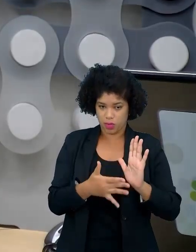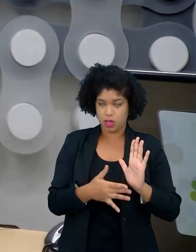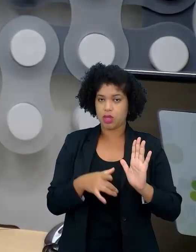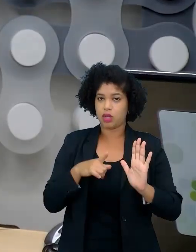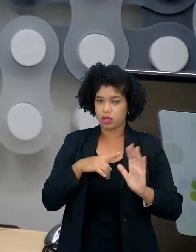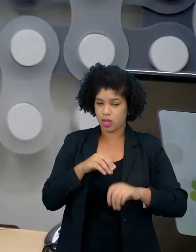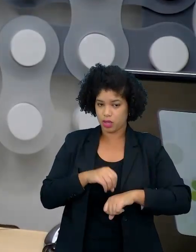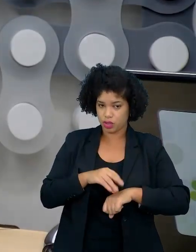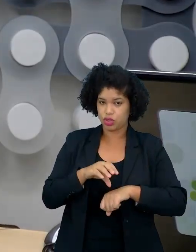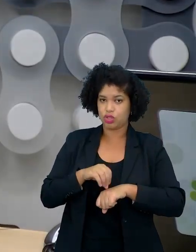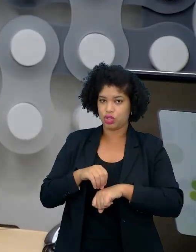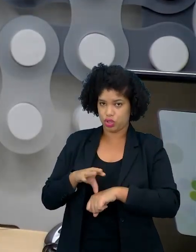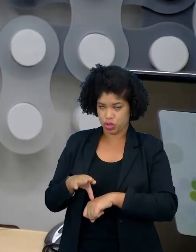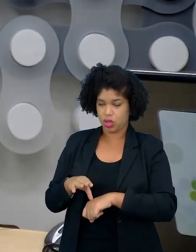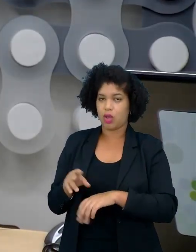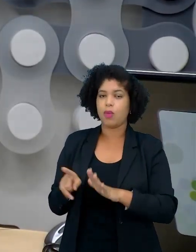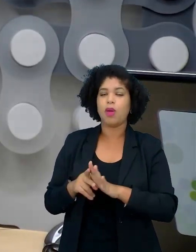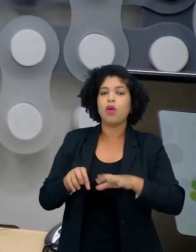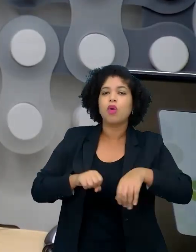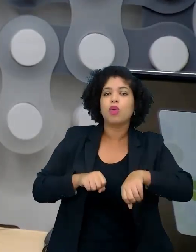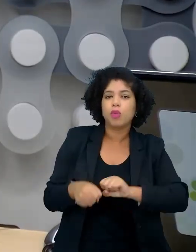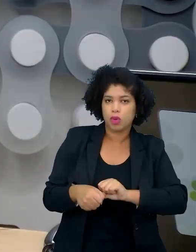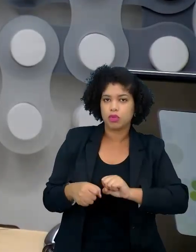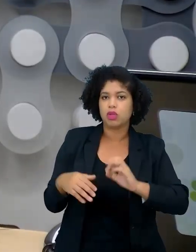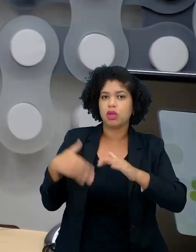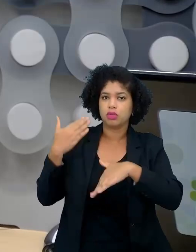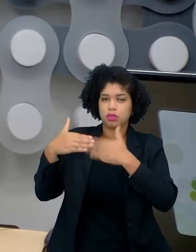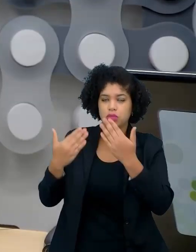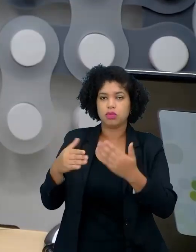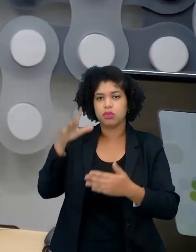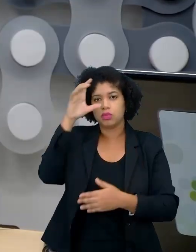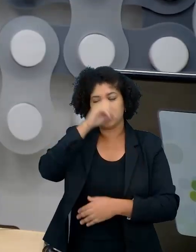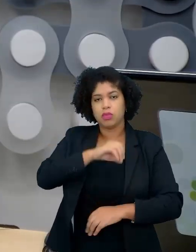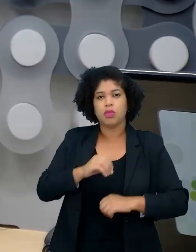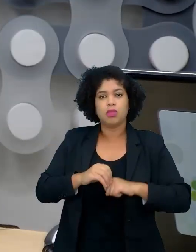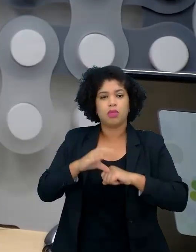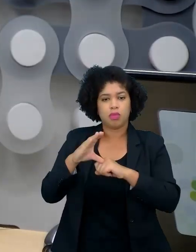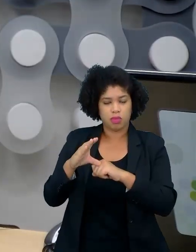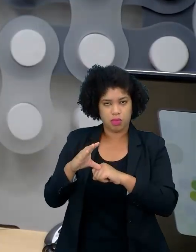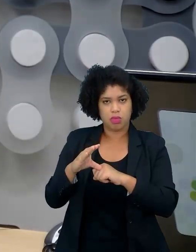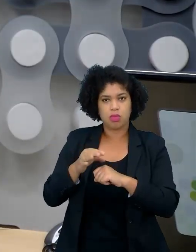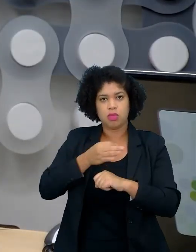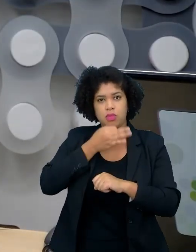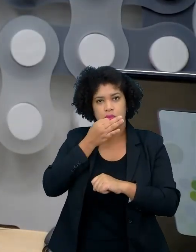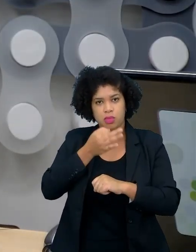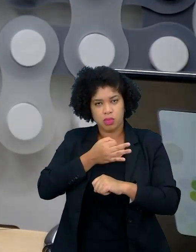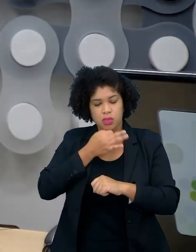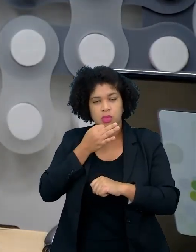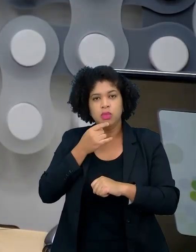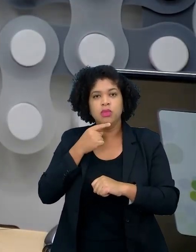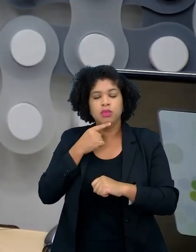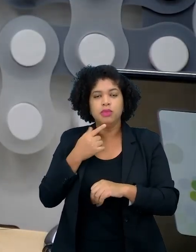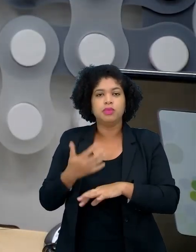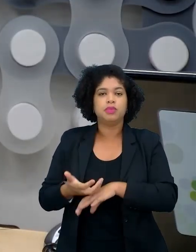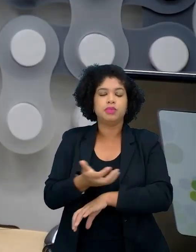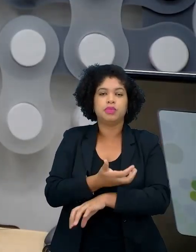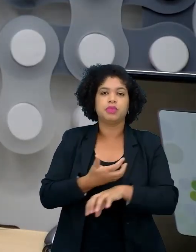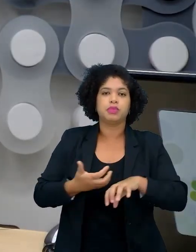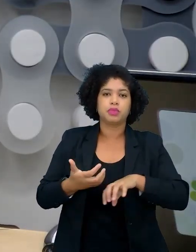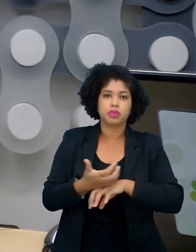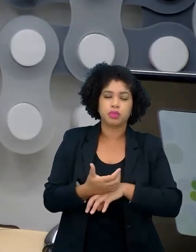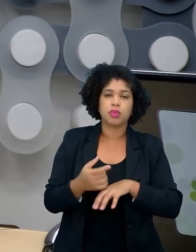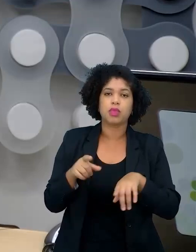sugerido, tanto a formação, ou seja, o desenvolvimento da aprendizagem do estudante do ponto de vista interdisciplinar, como também